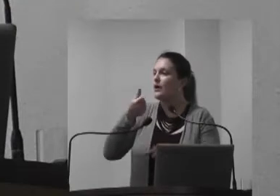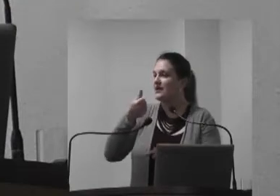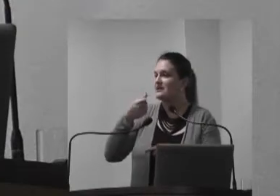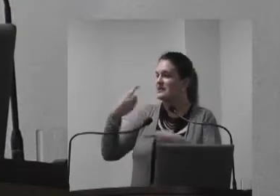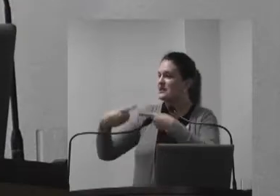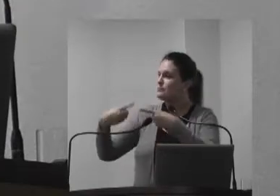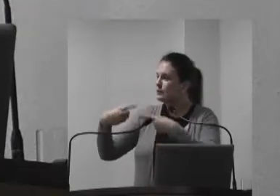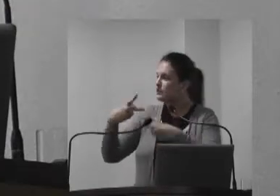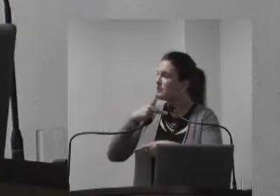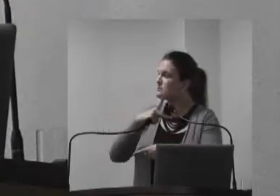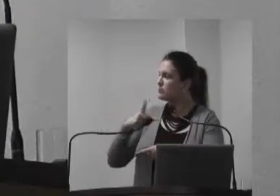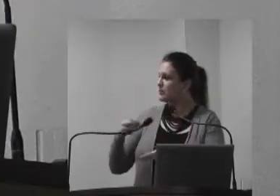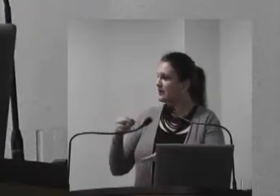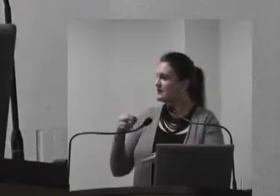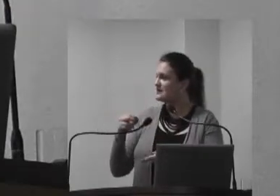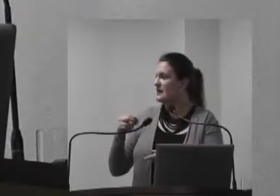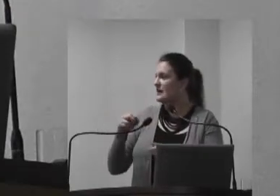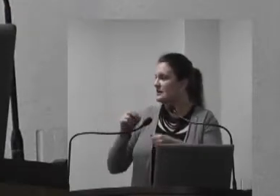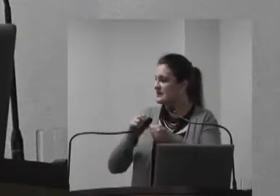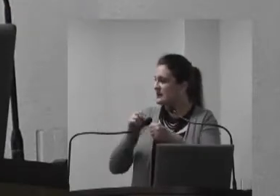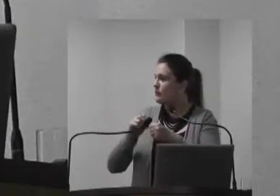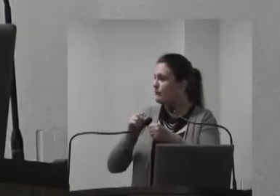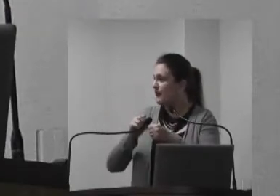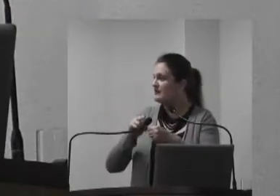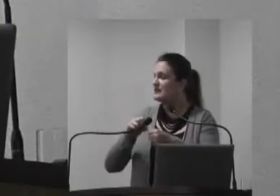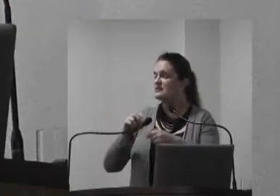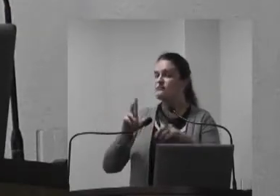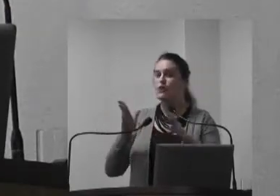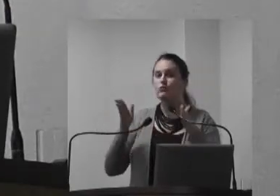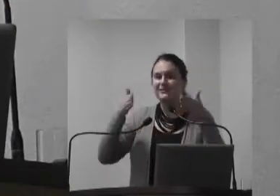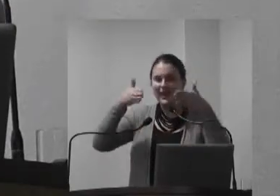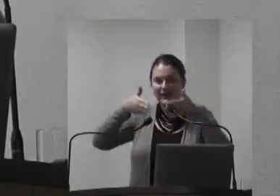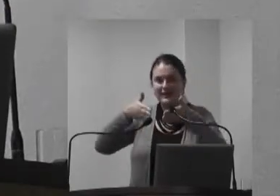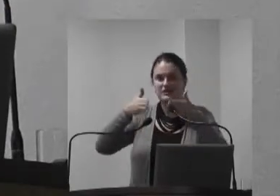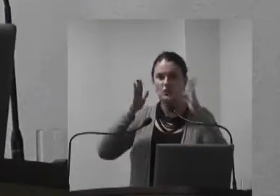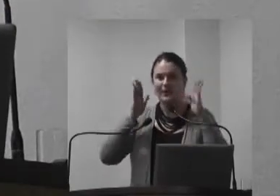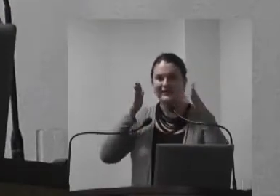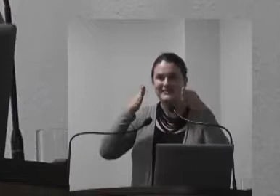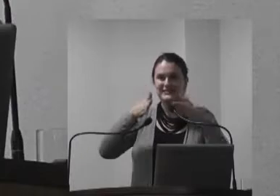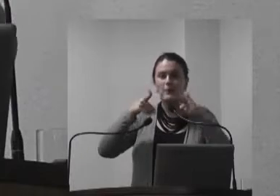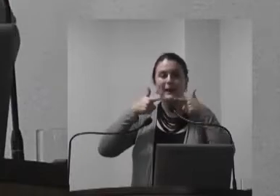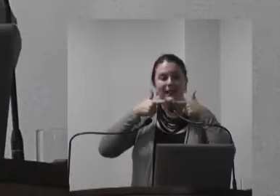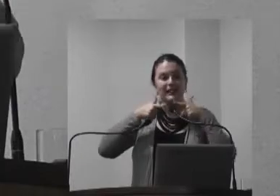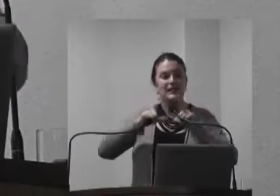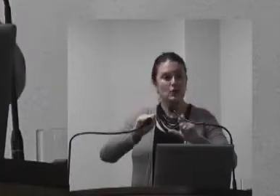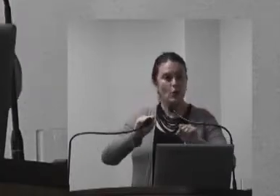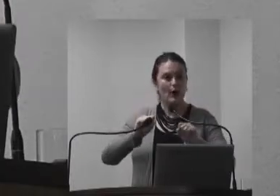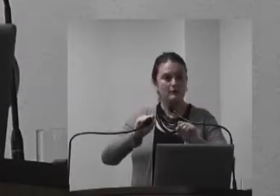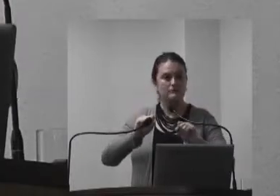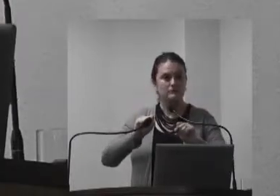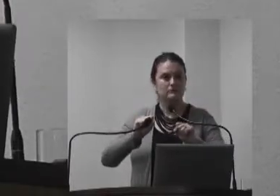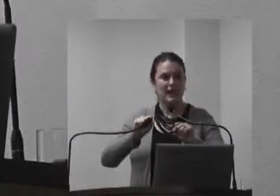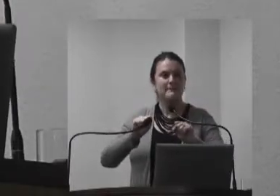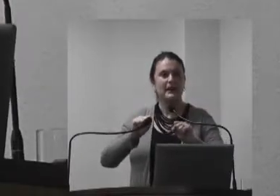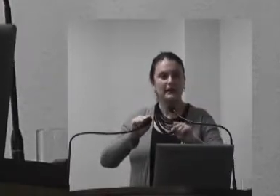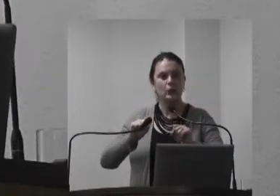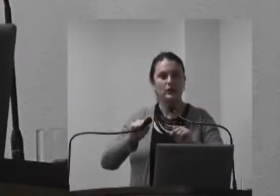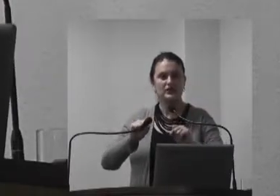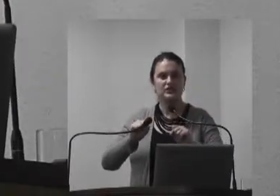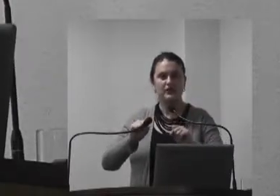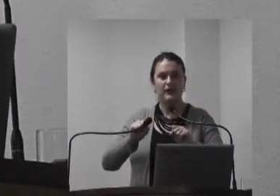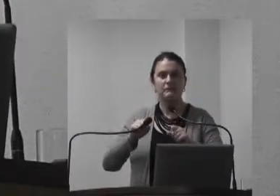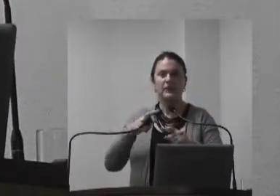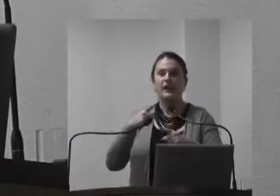são poucas as políticas públicas que são feitas voltadas com atenção para a língua, né?